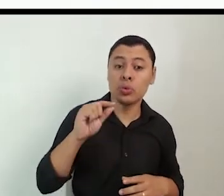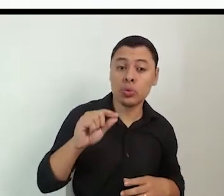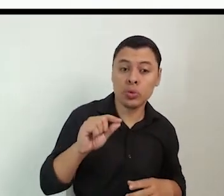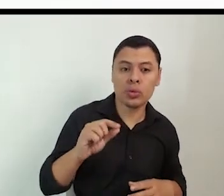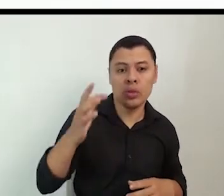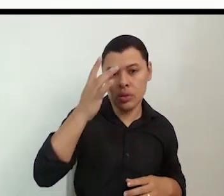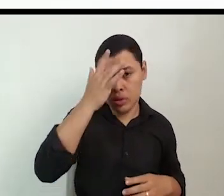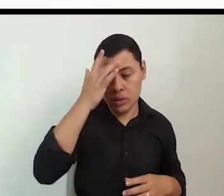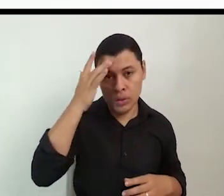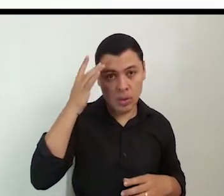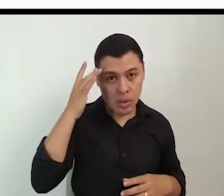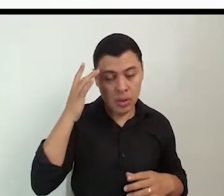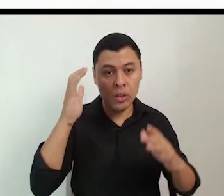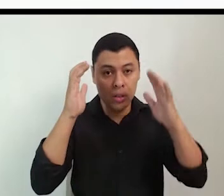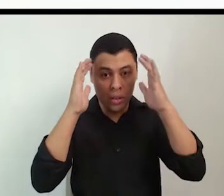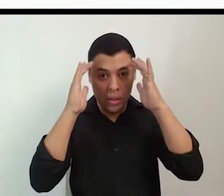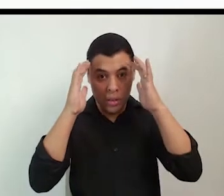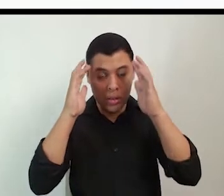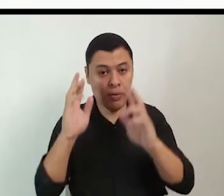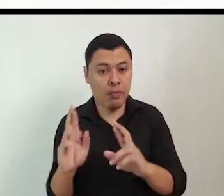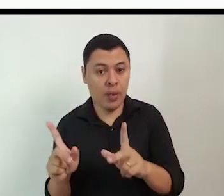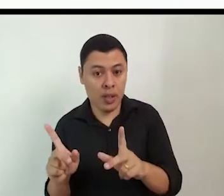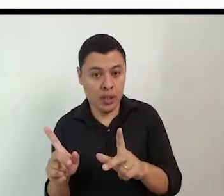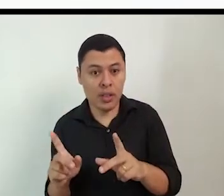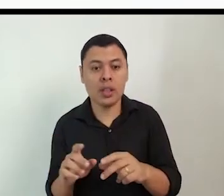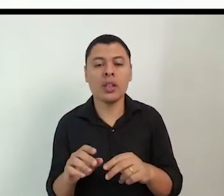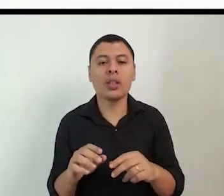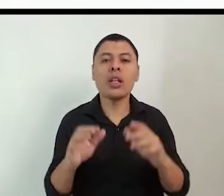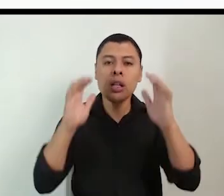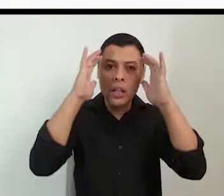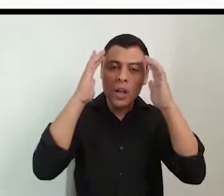e neurotípicos. Neurotípicos é o que a gente fala que